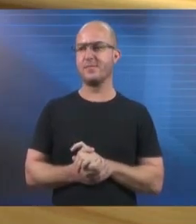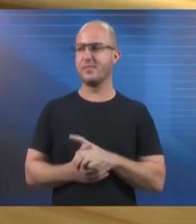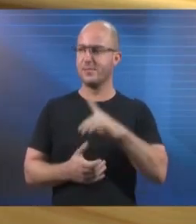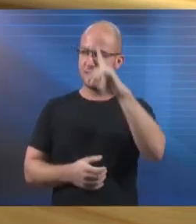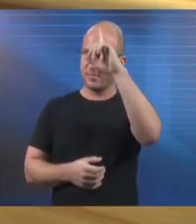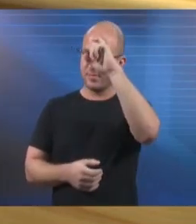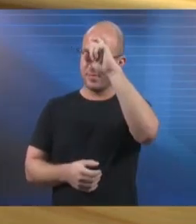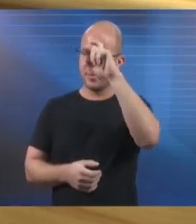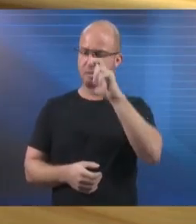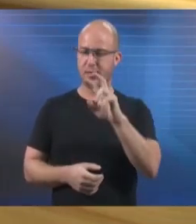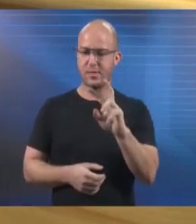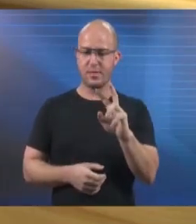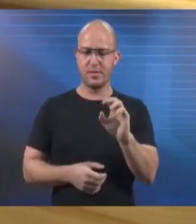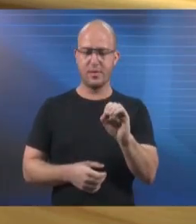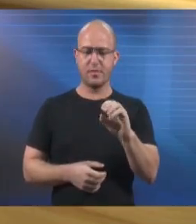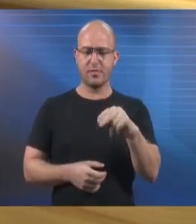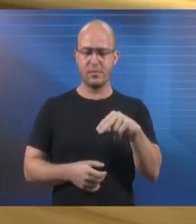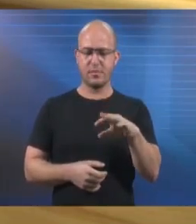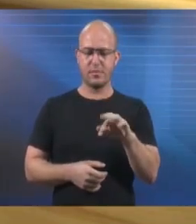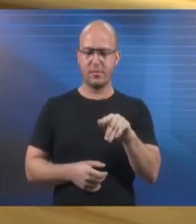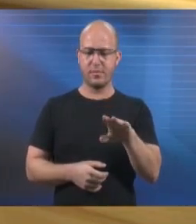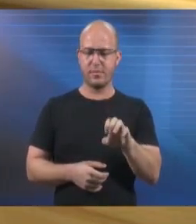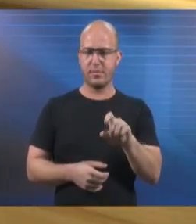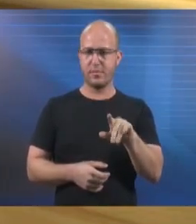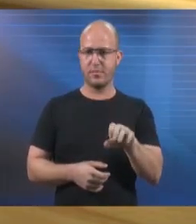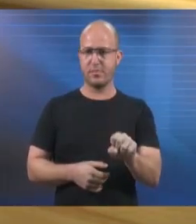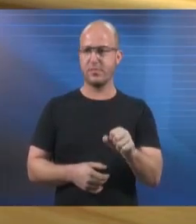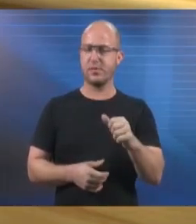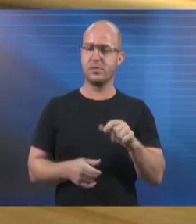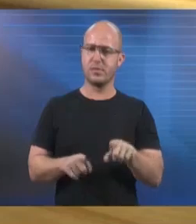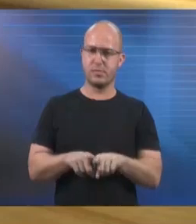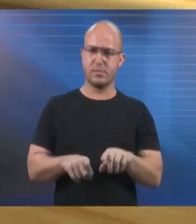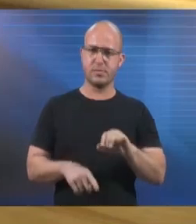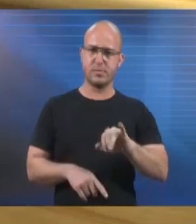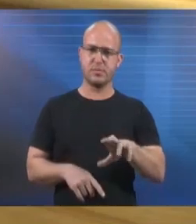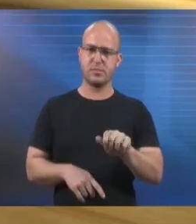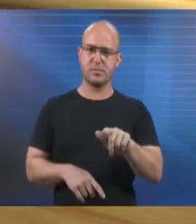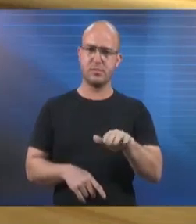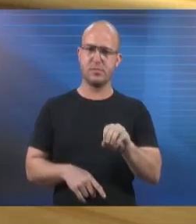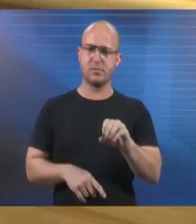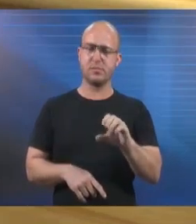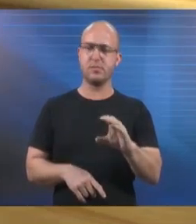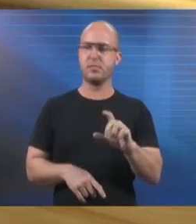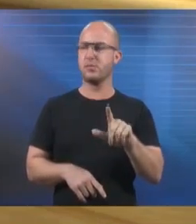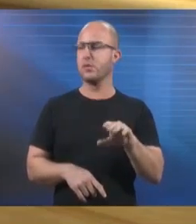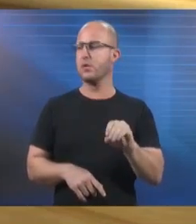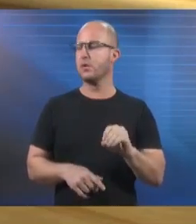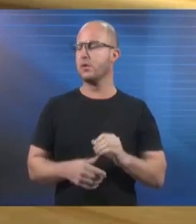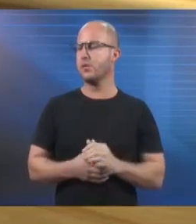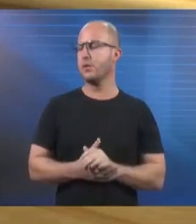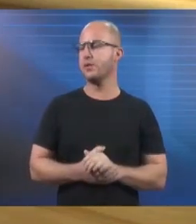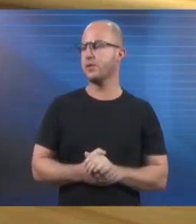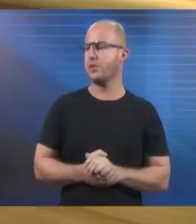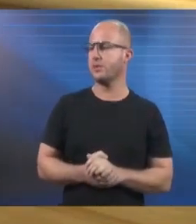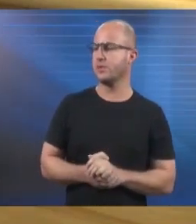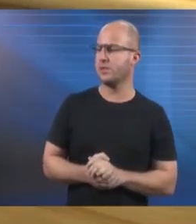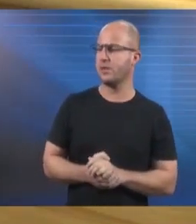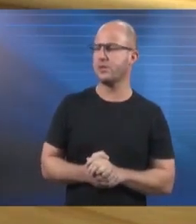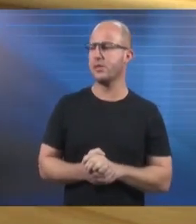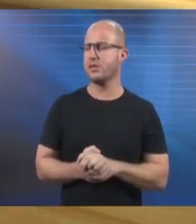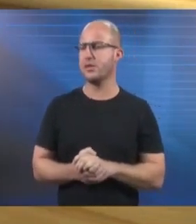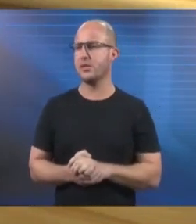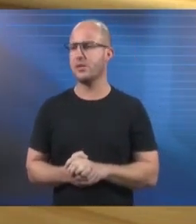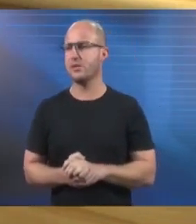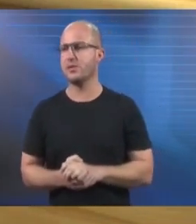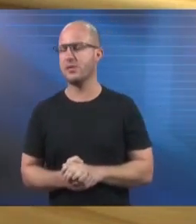honofre Lopes junto com a maternidade do Januário Cico para que tenhamos aí eh essa linha de cuidado desenvolvida